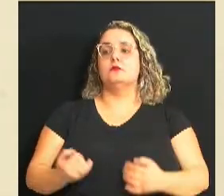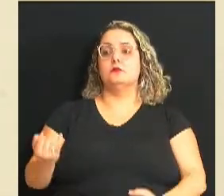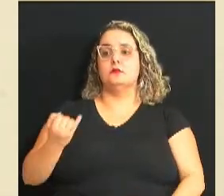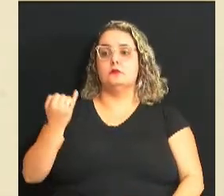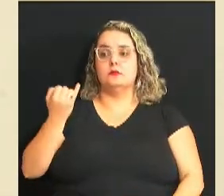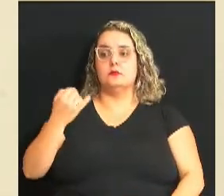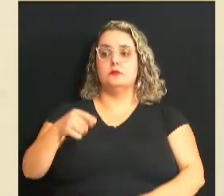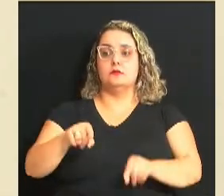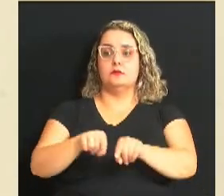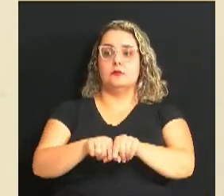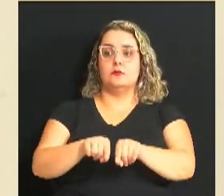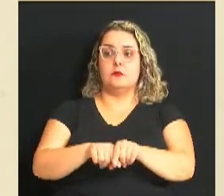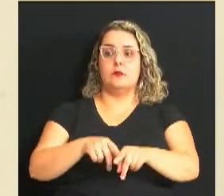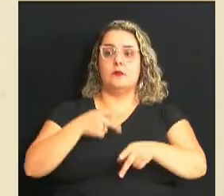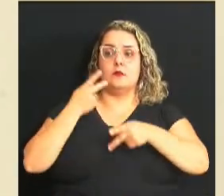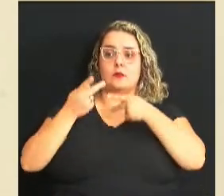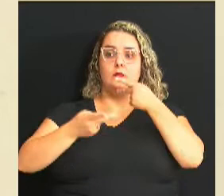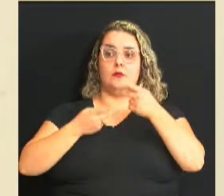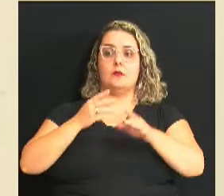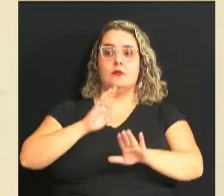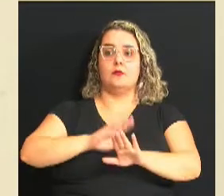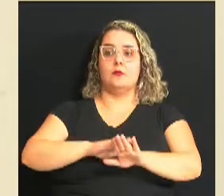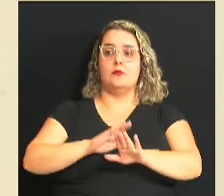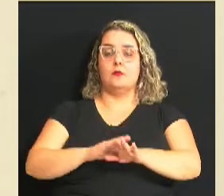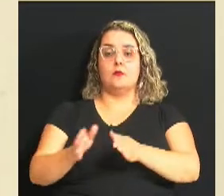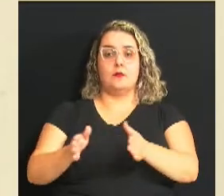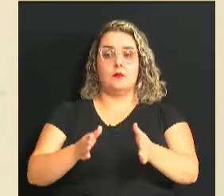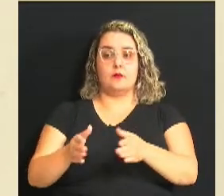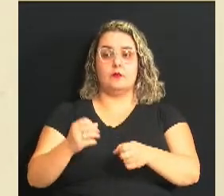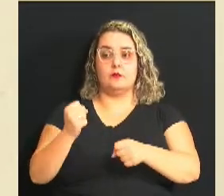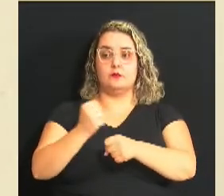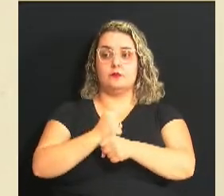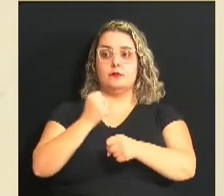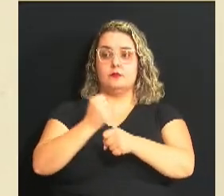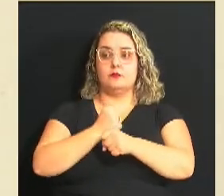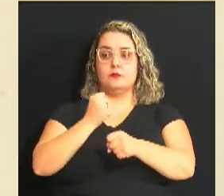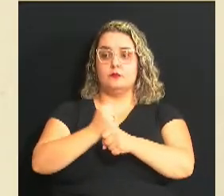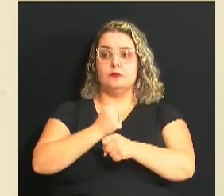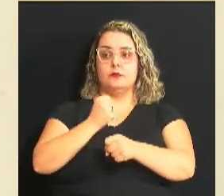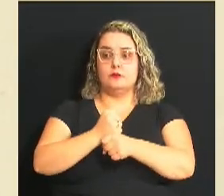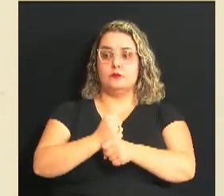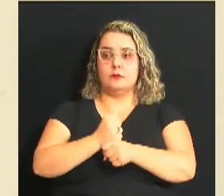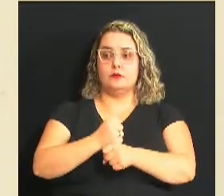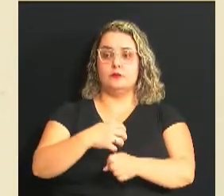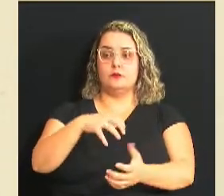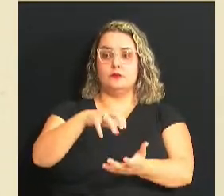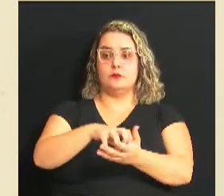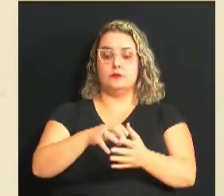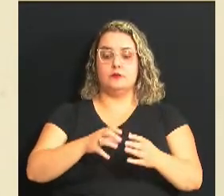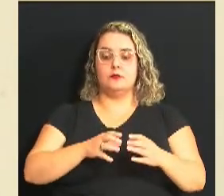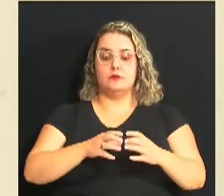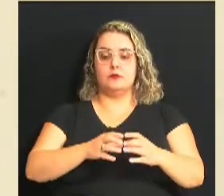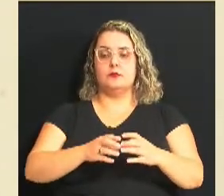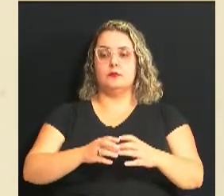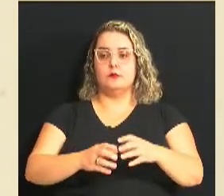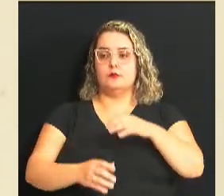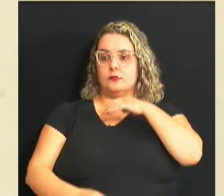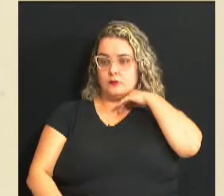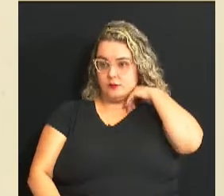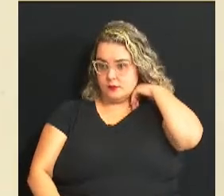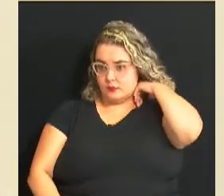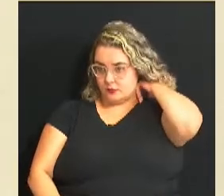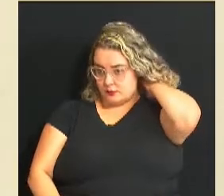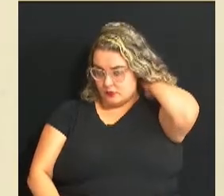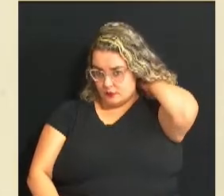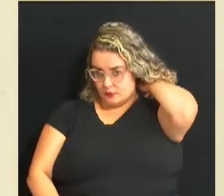nós falarmos do atual cenário de reformas ali do centro de convivência, né, de